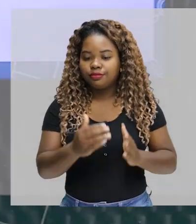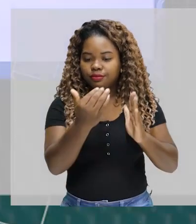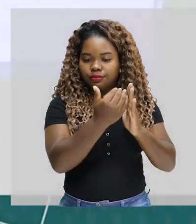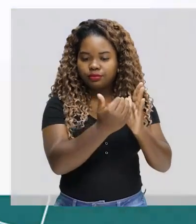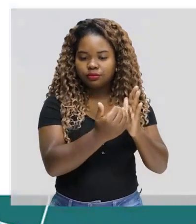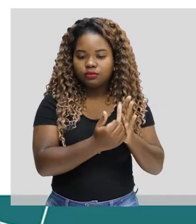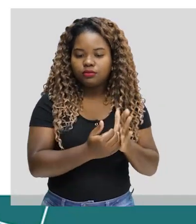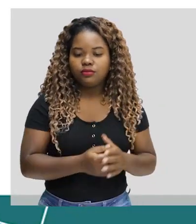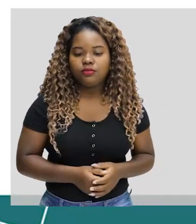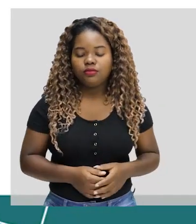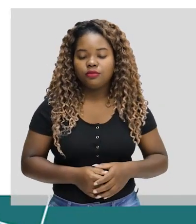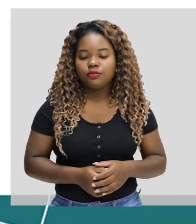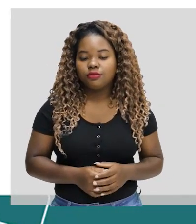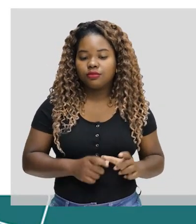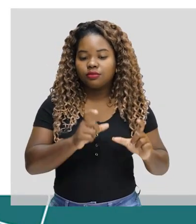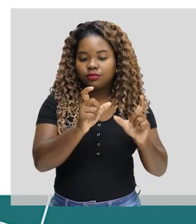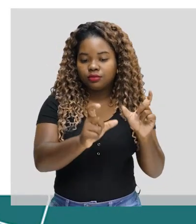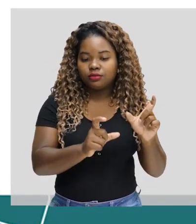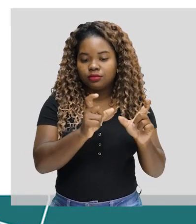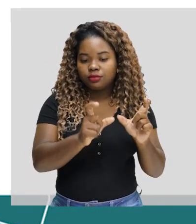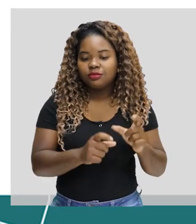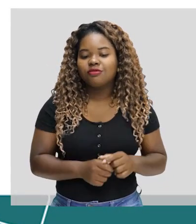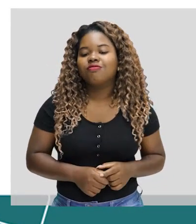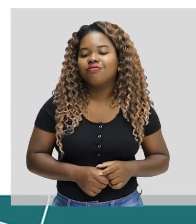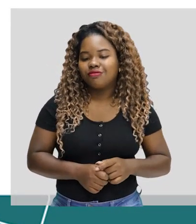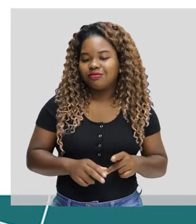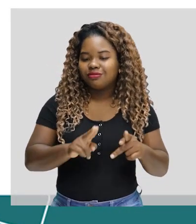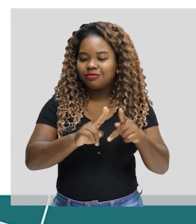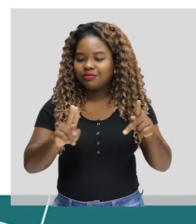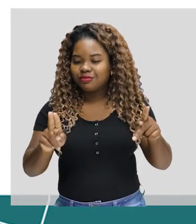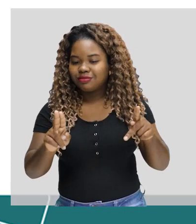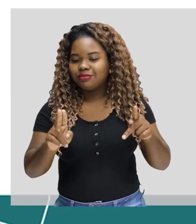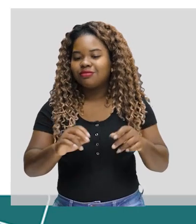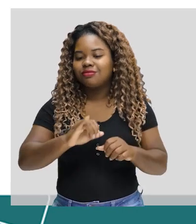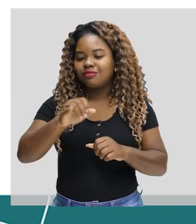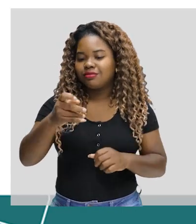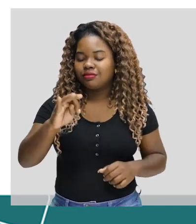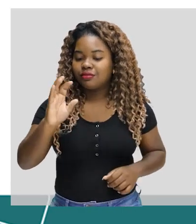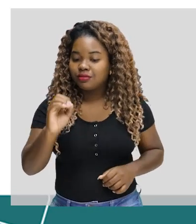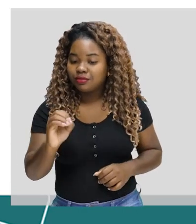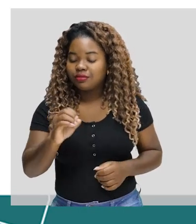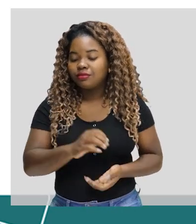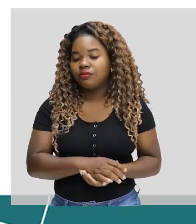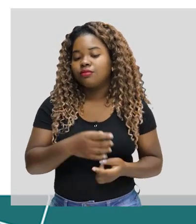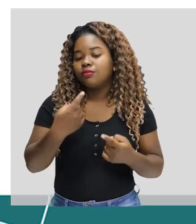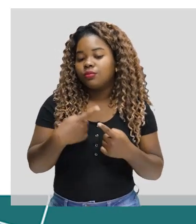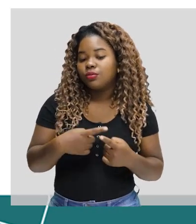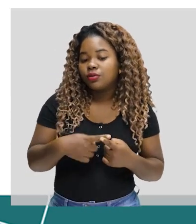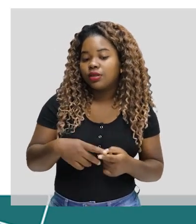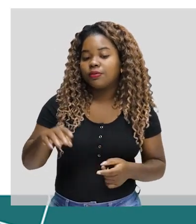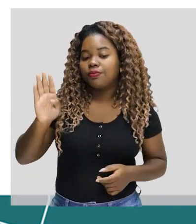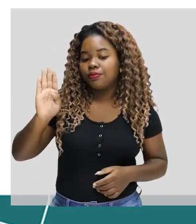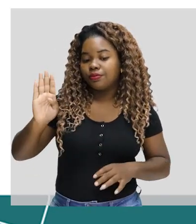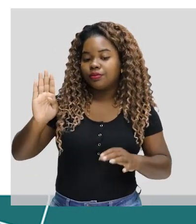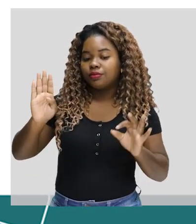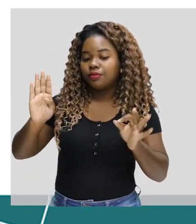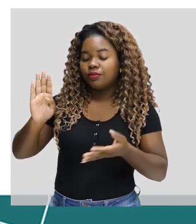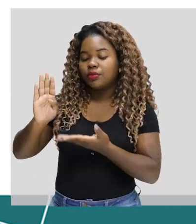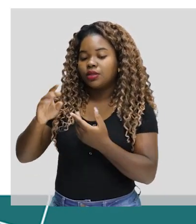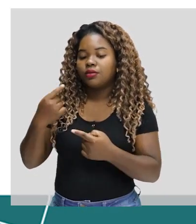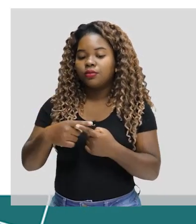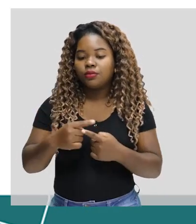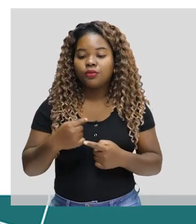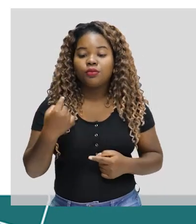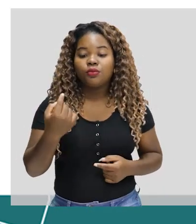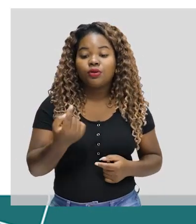classificando ele morfologicamente? É um pronome pessoal ou objeto. Por quê? porque nós recebemos